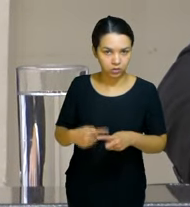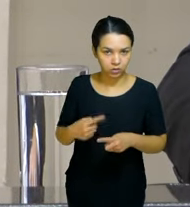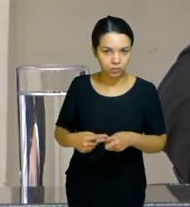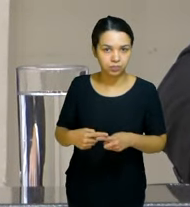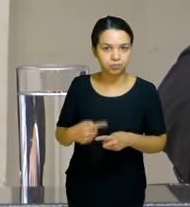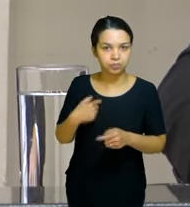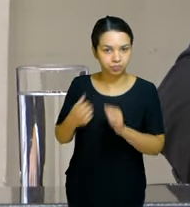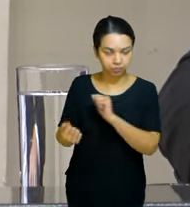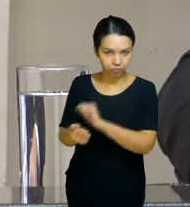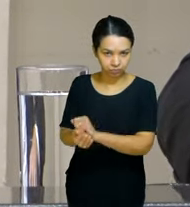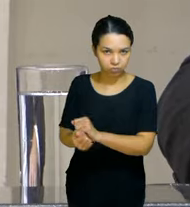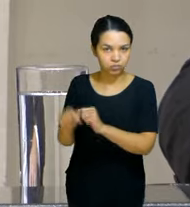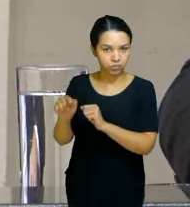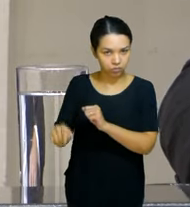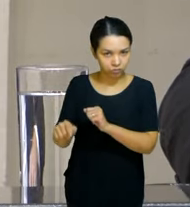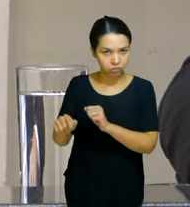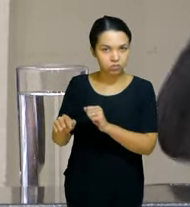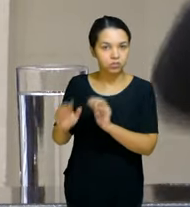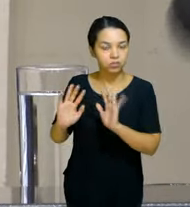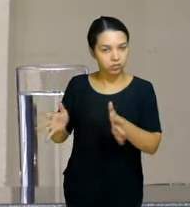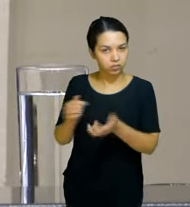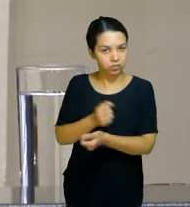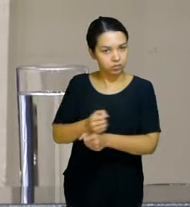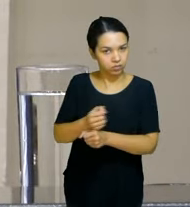há muitos anos.